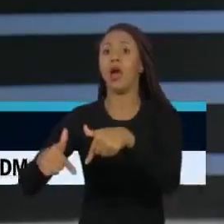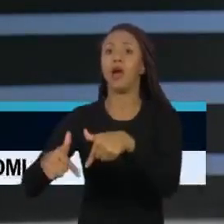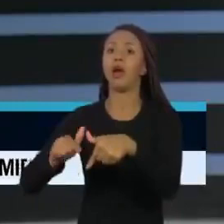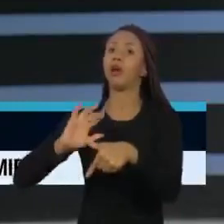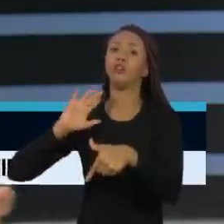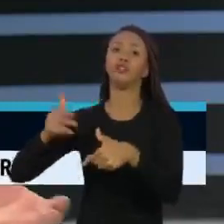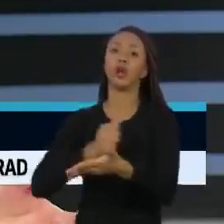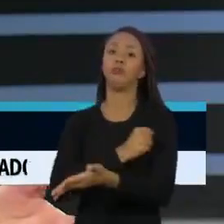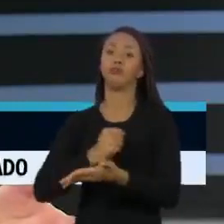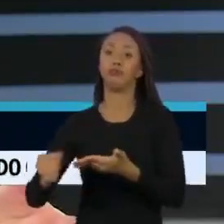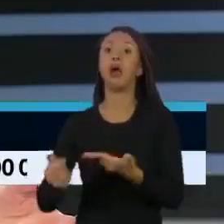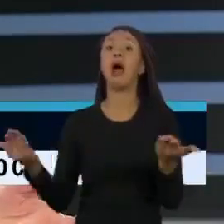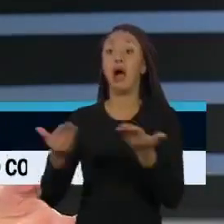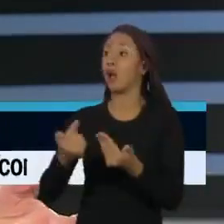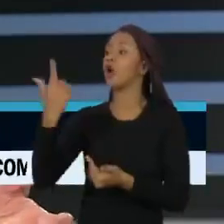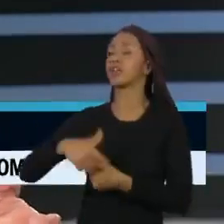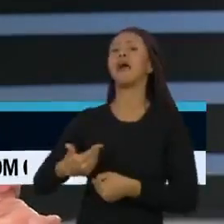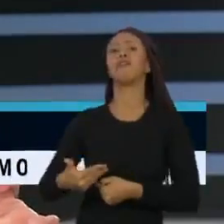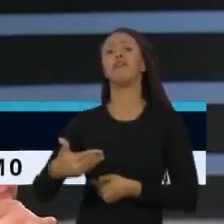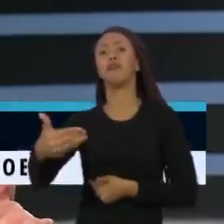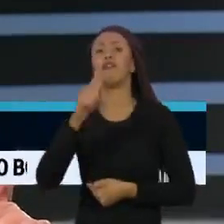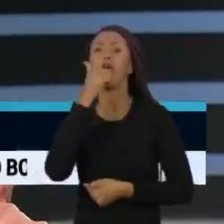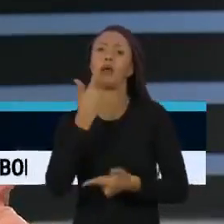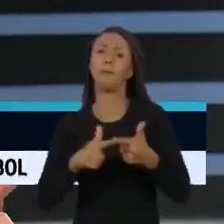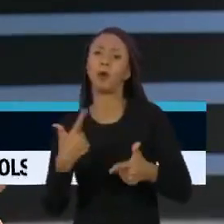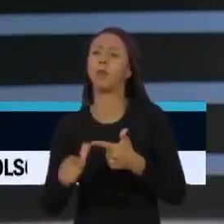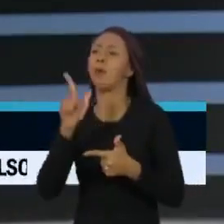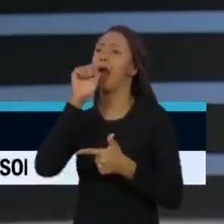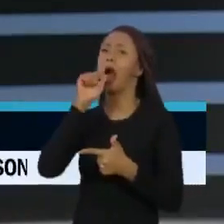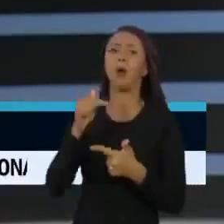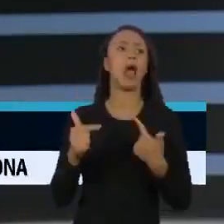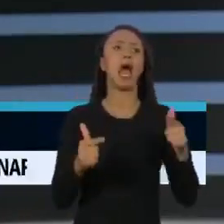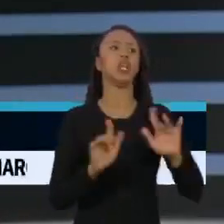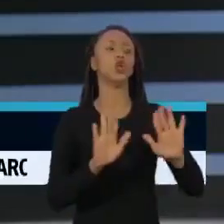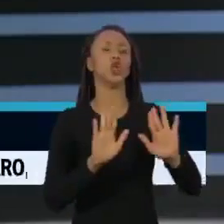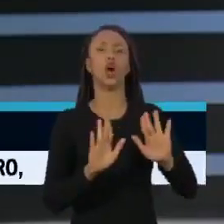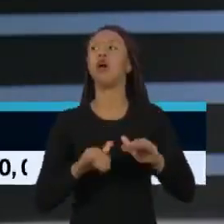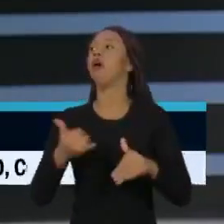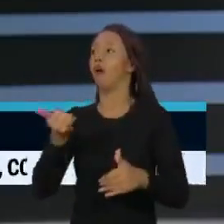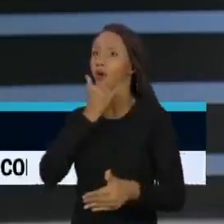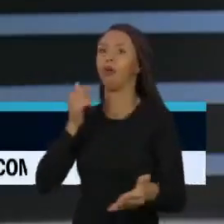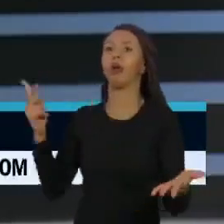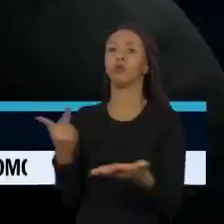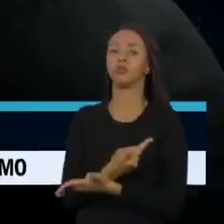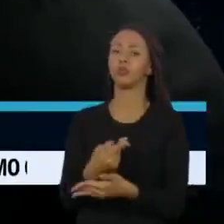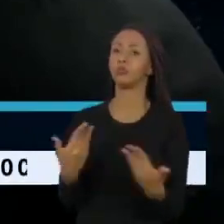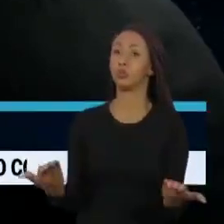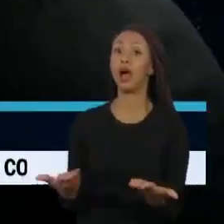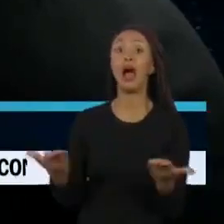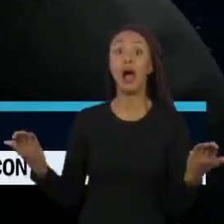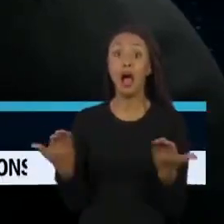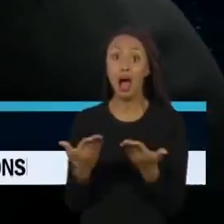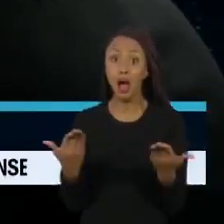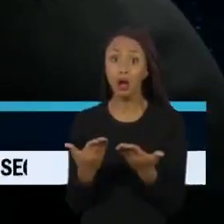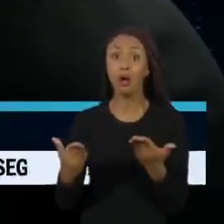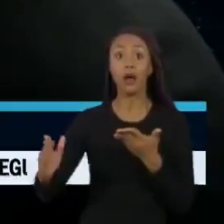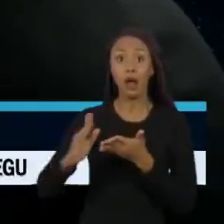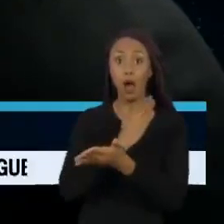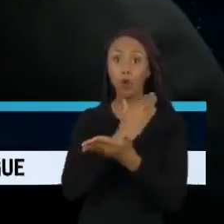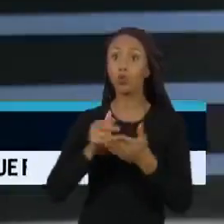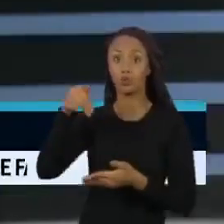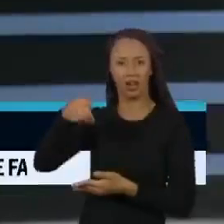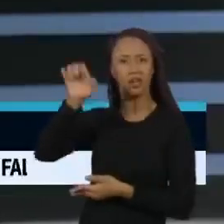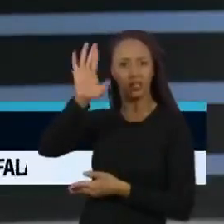reservatórios abaixando bastante então o sudeste em vinte por cento e as as energias alternativas estão salvando em alguns